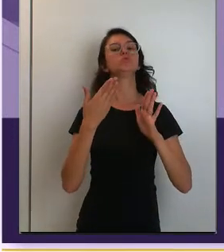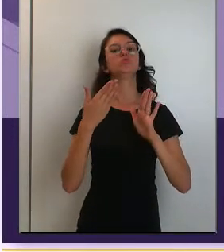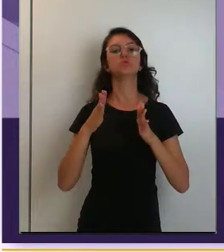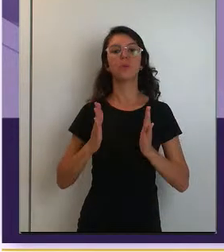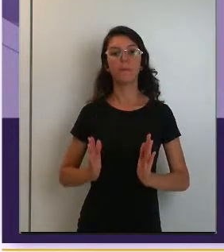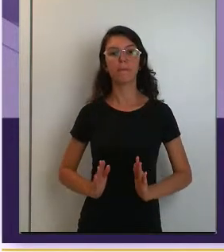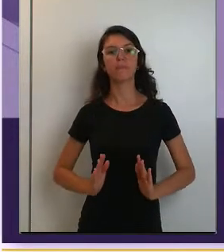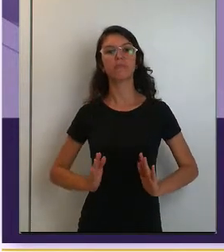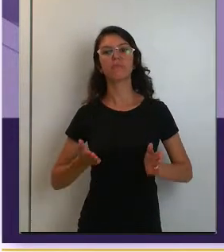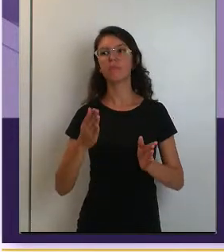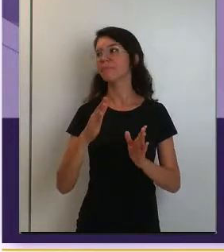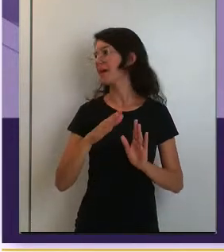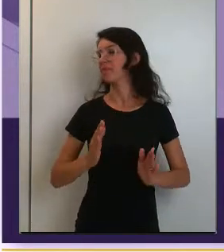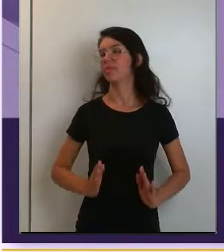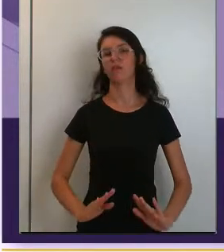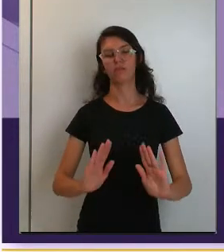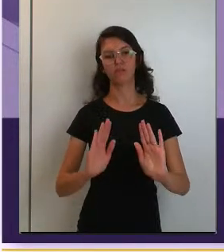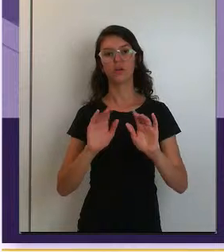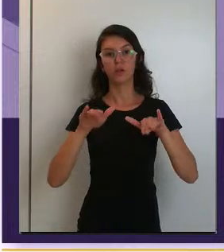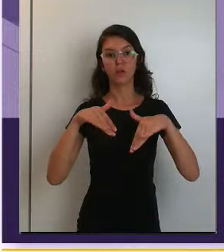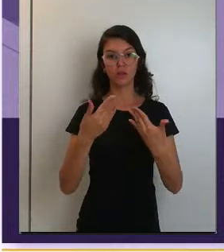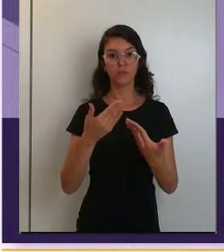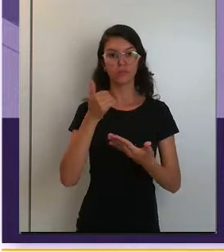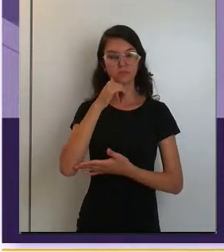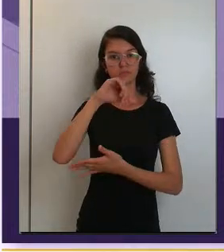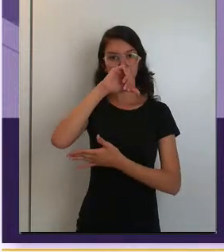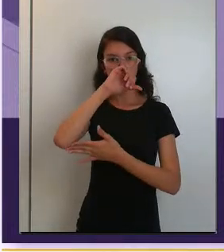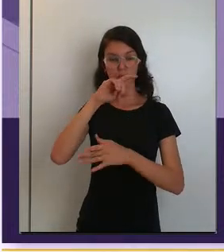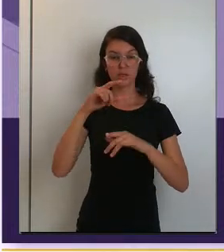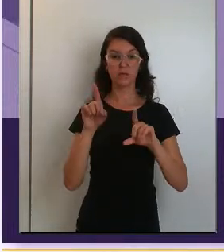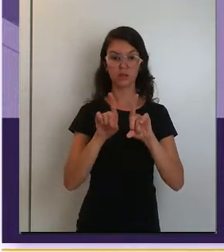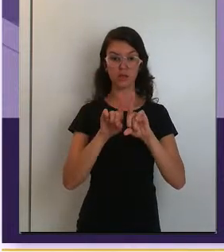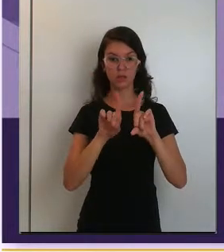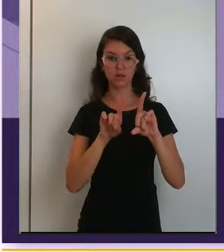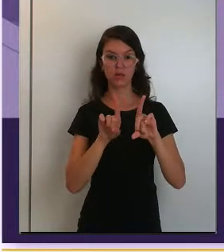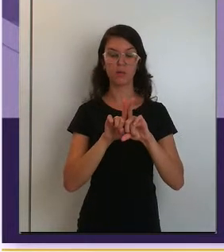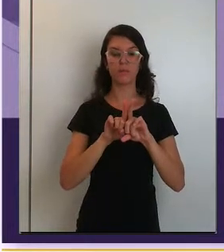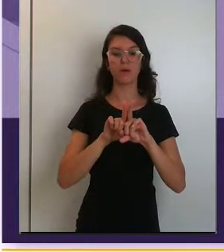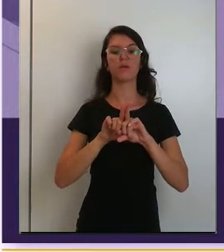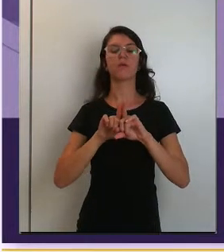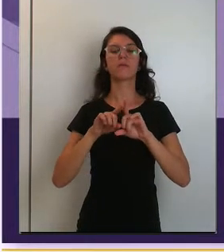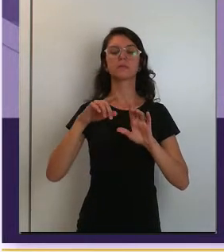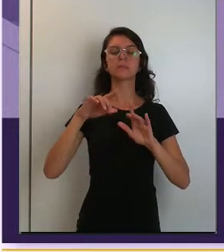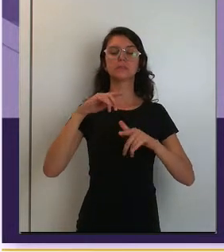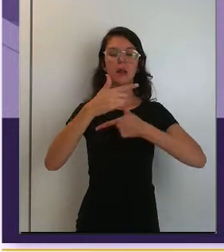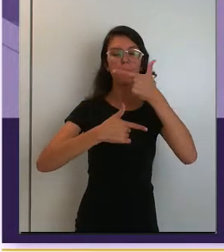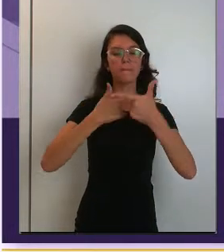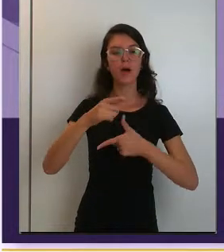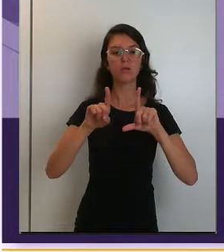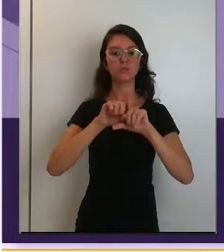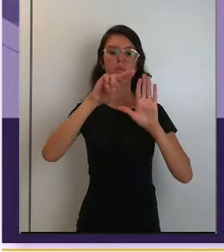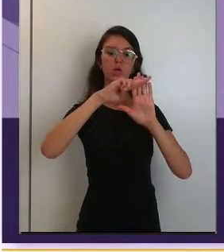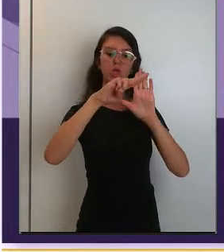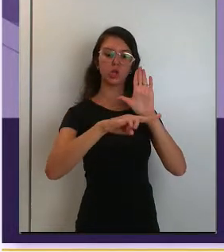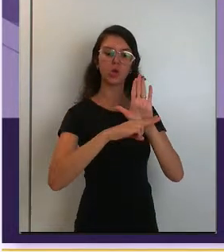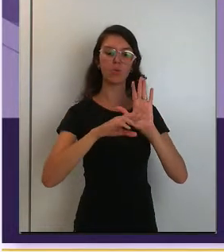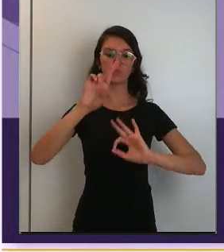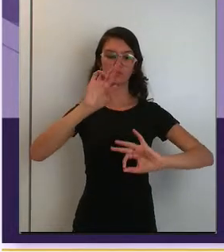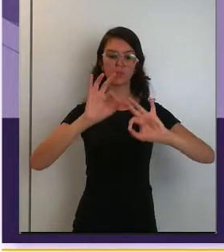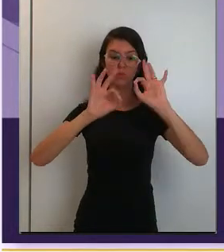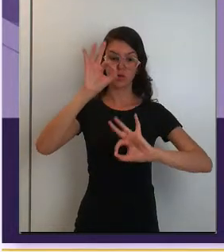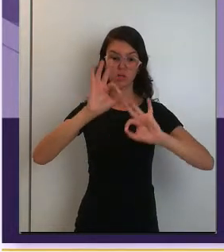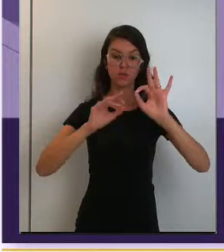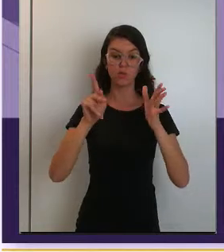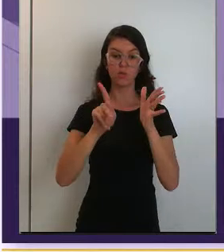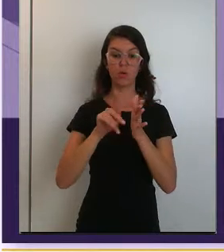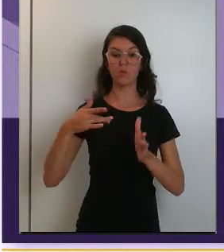datas importantes para a reflexão das políticas públicas, serviços, normas e regulamentos que cuidam da saúde da mulher,